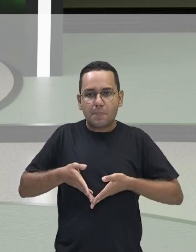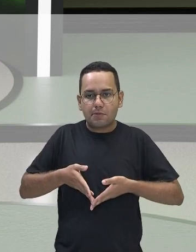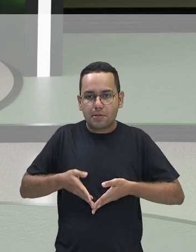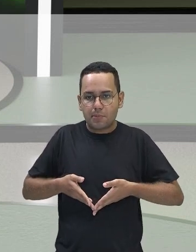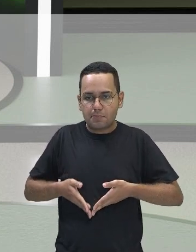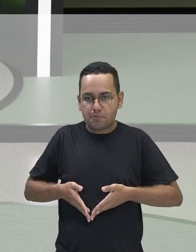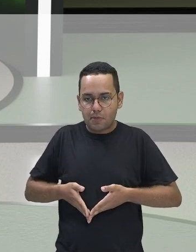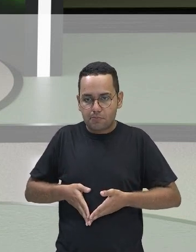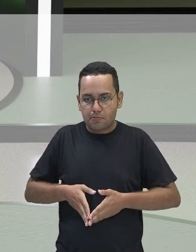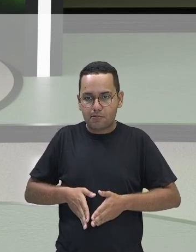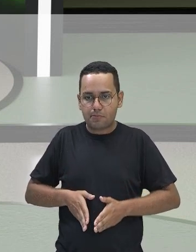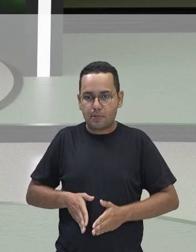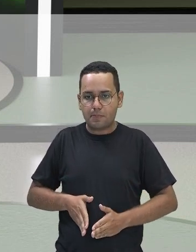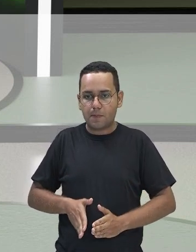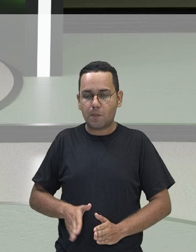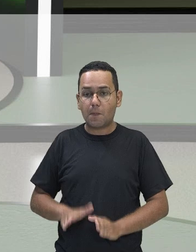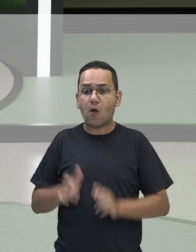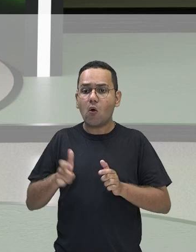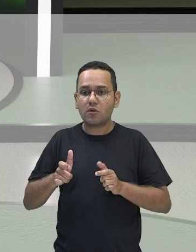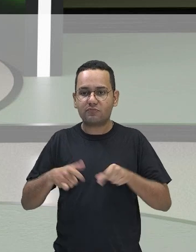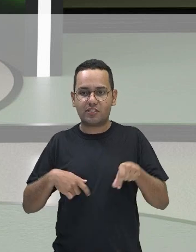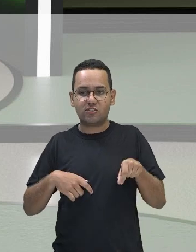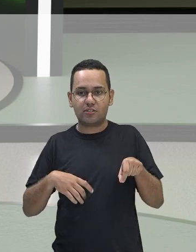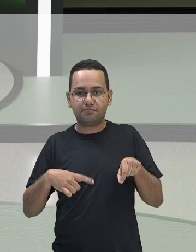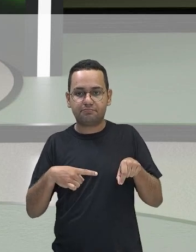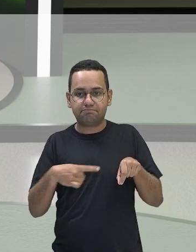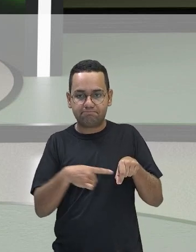momento do nascimento.